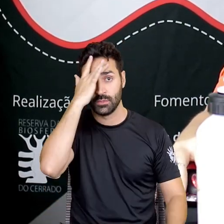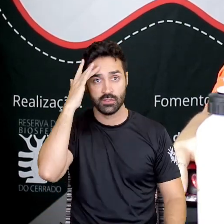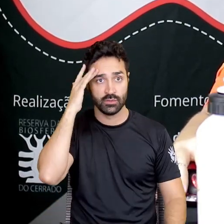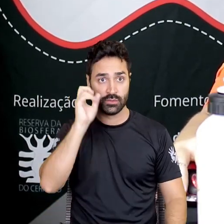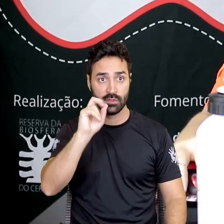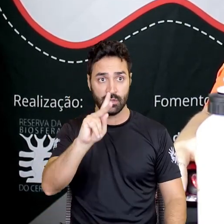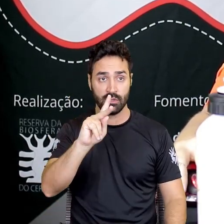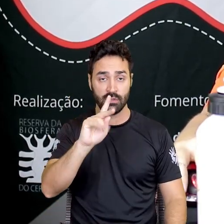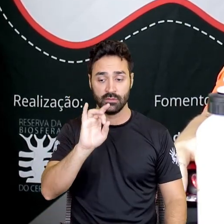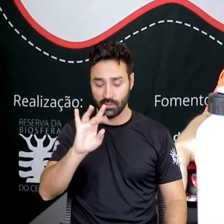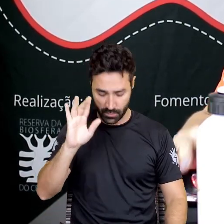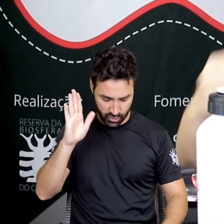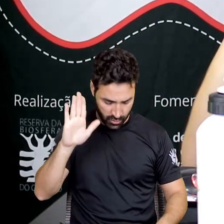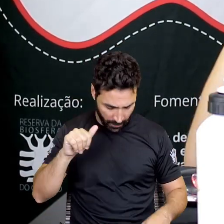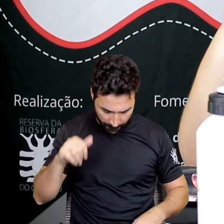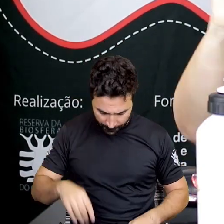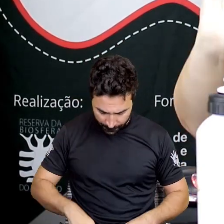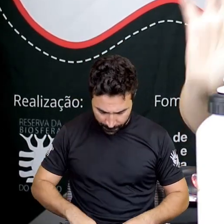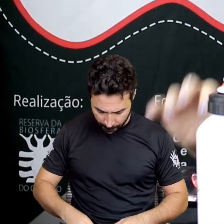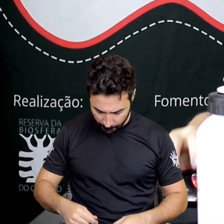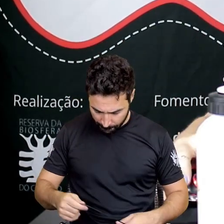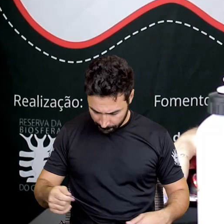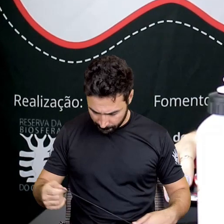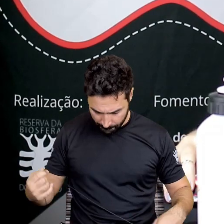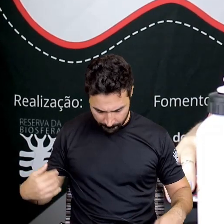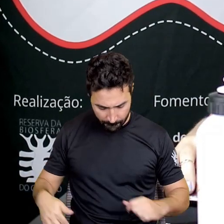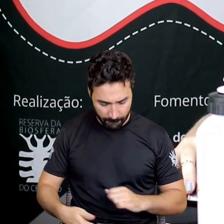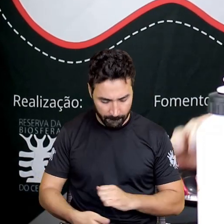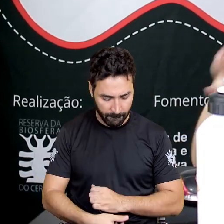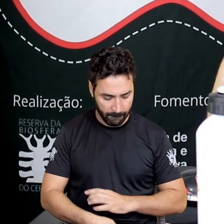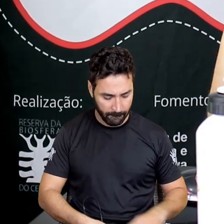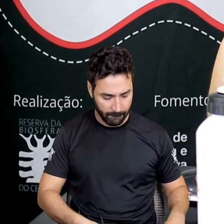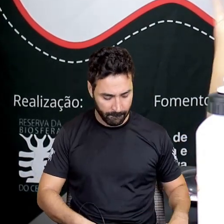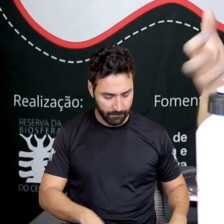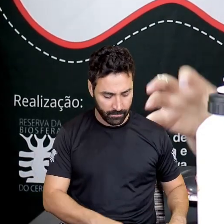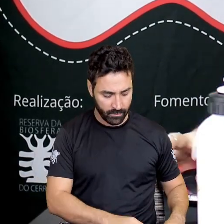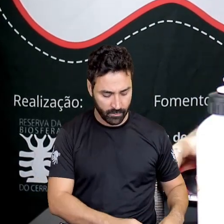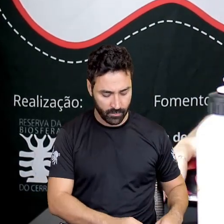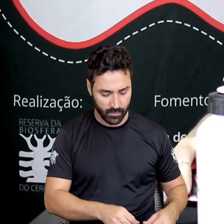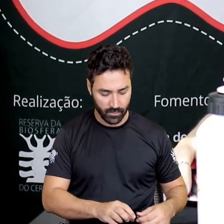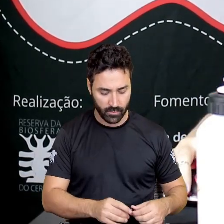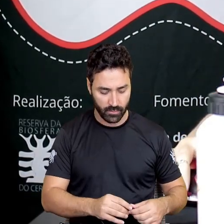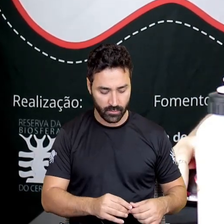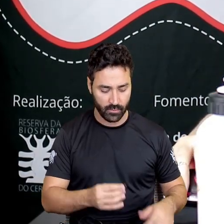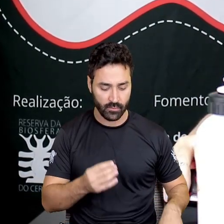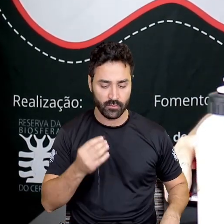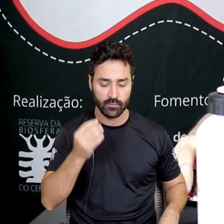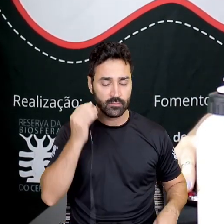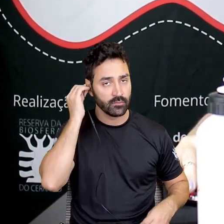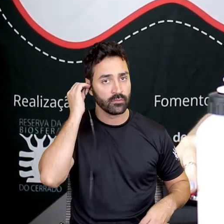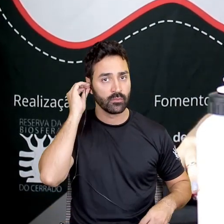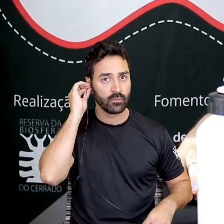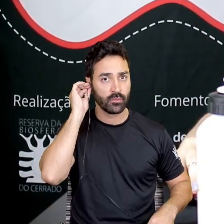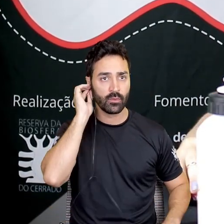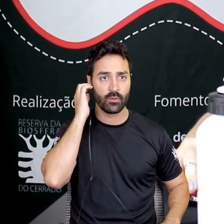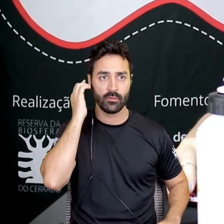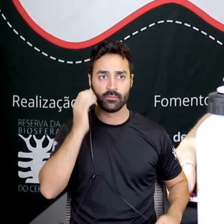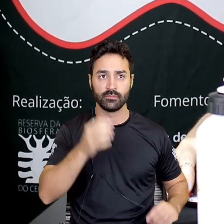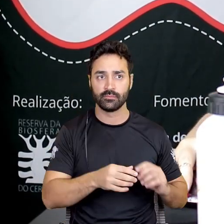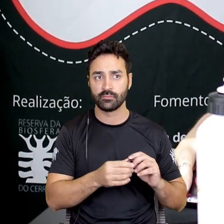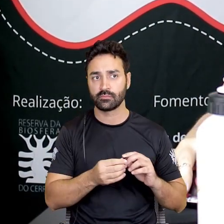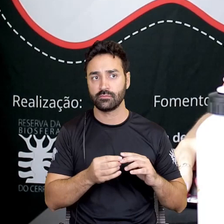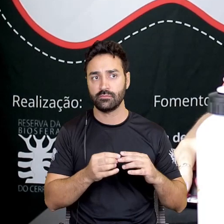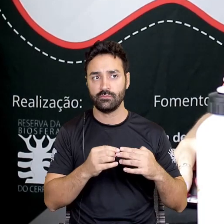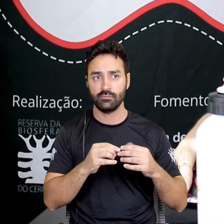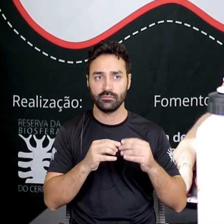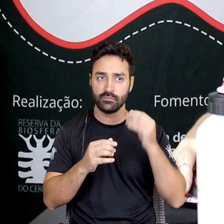tá? E a gente vai dar seguimento com a aula para a gente começar a aprender alguns sinais. Combinado? Então, a